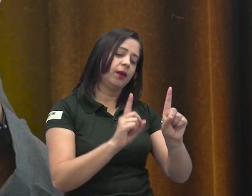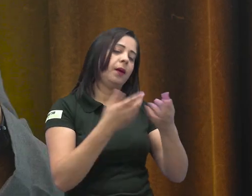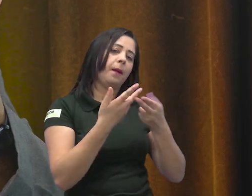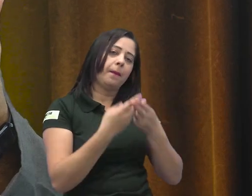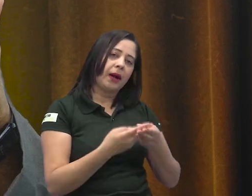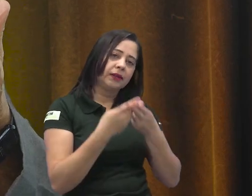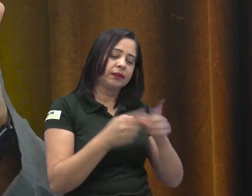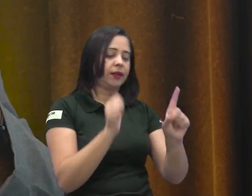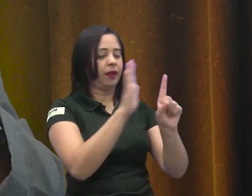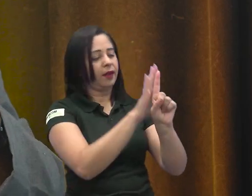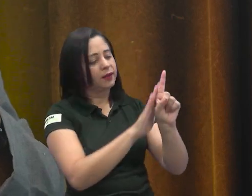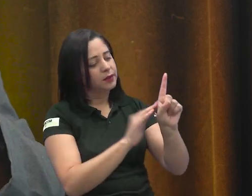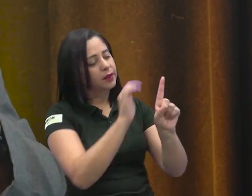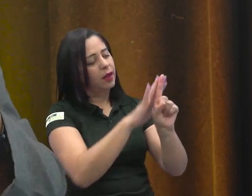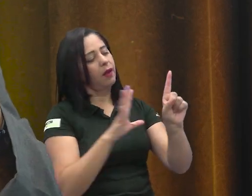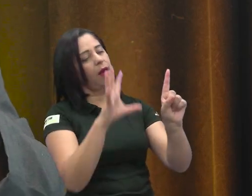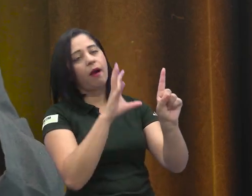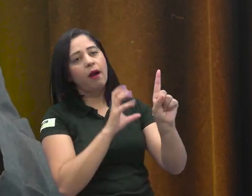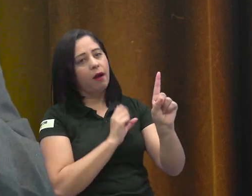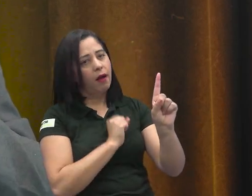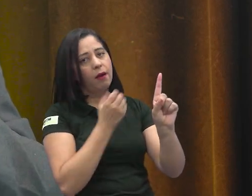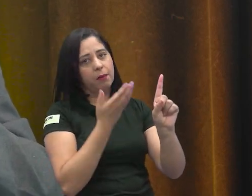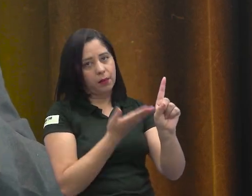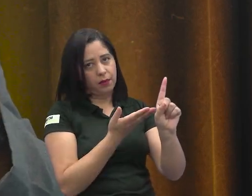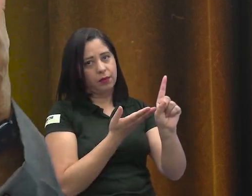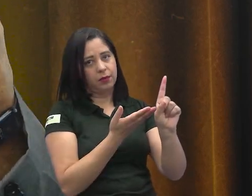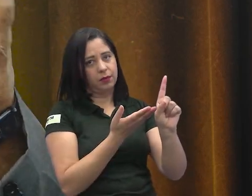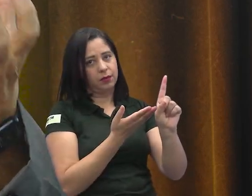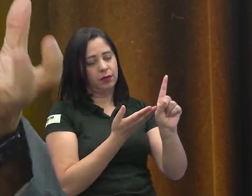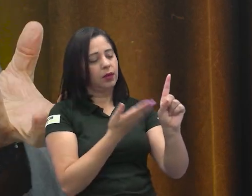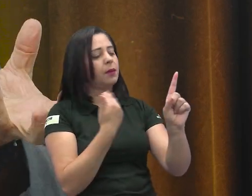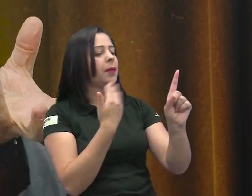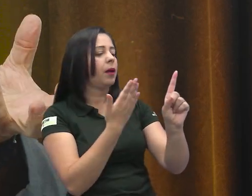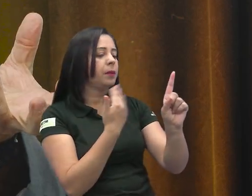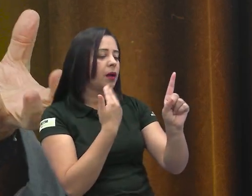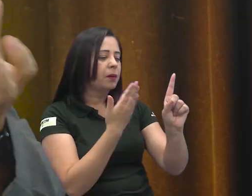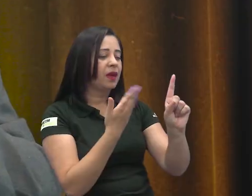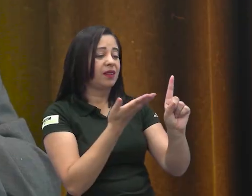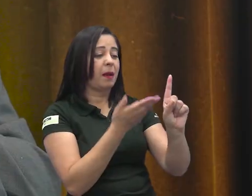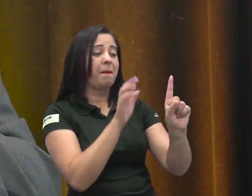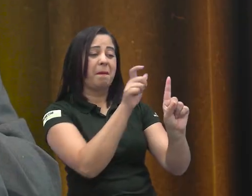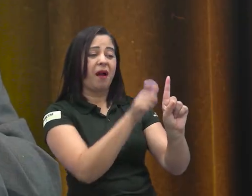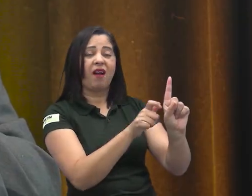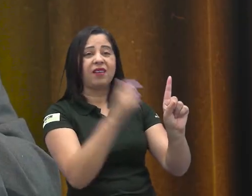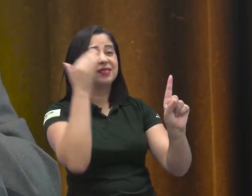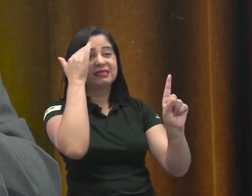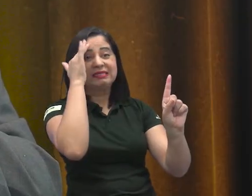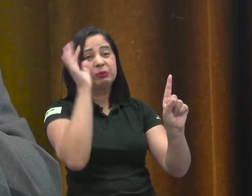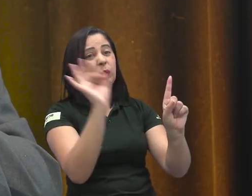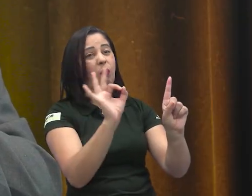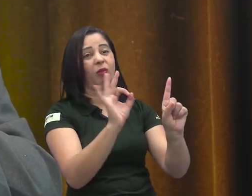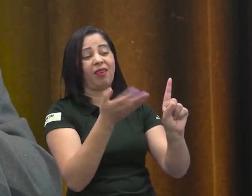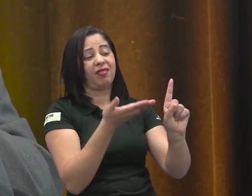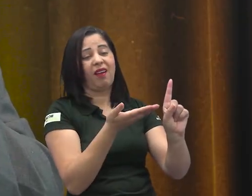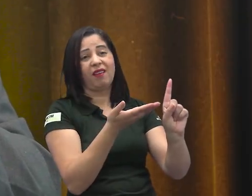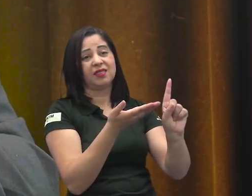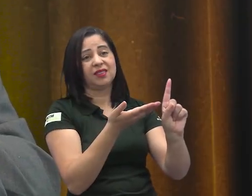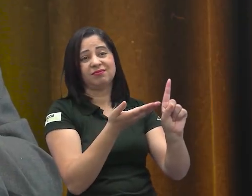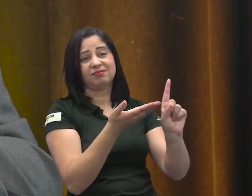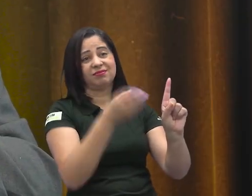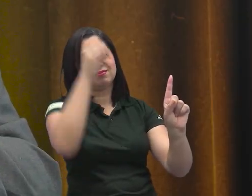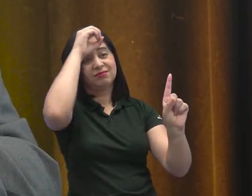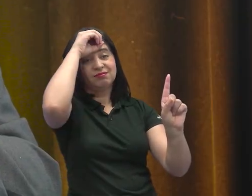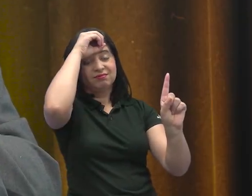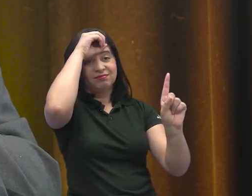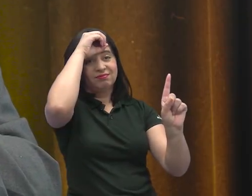paciência, carinho, amor e saber que você está conversando com uma pessoa que não está entendendo o que você está